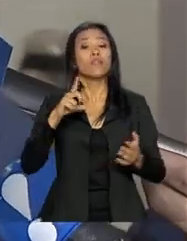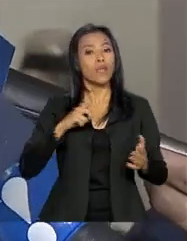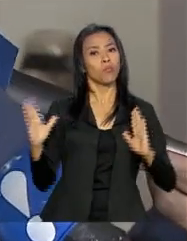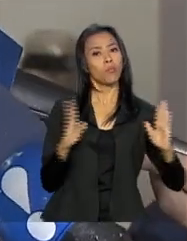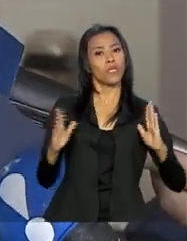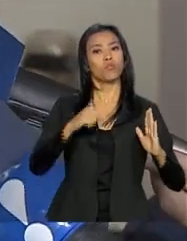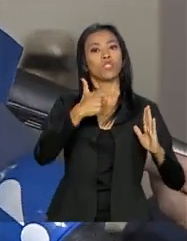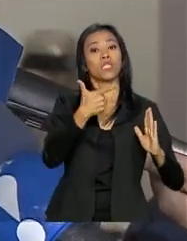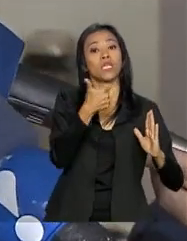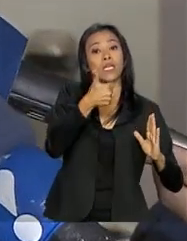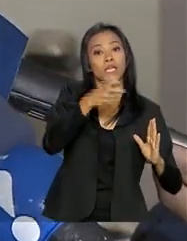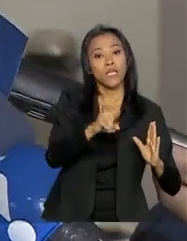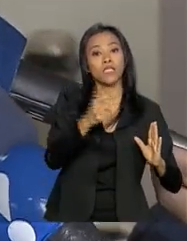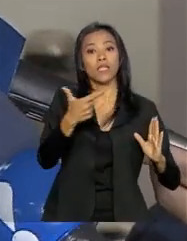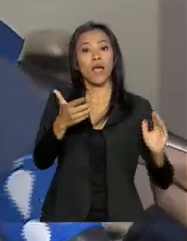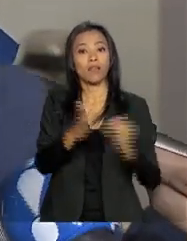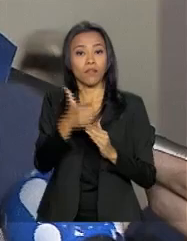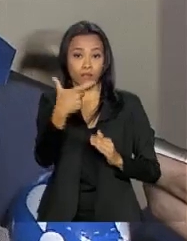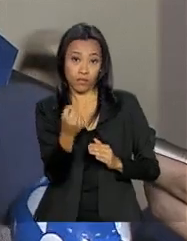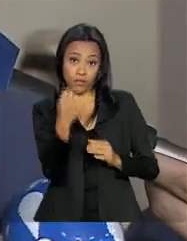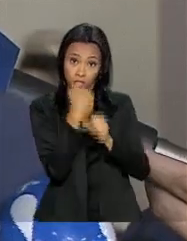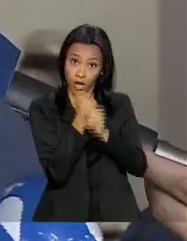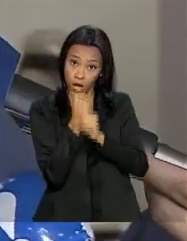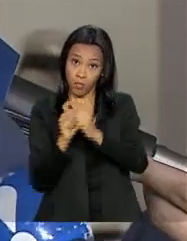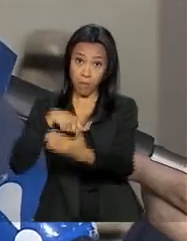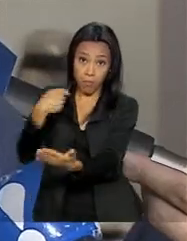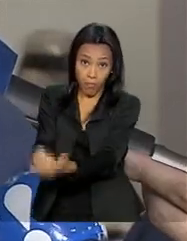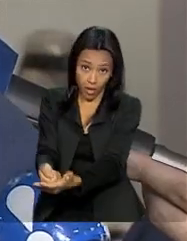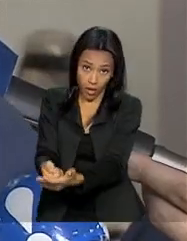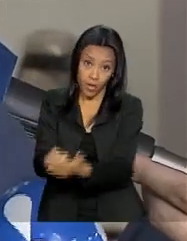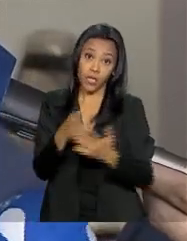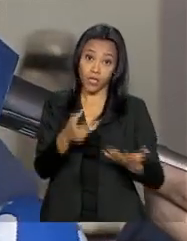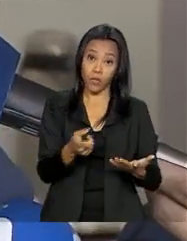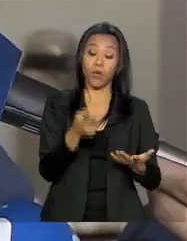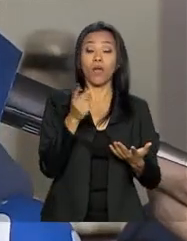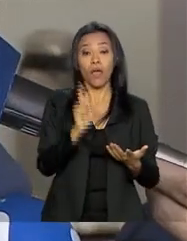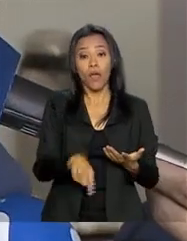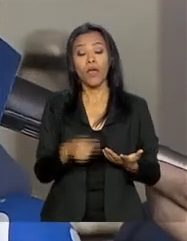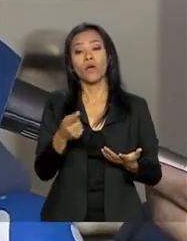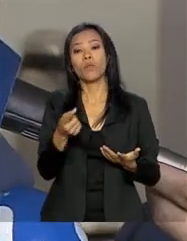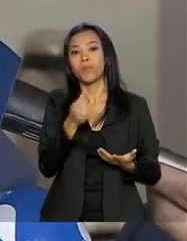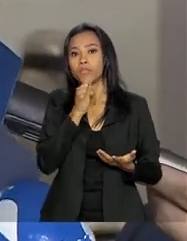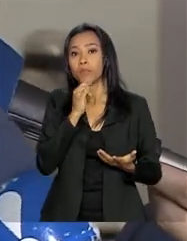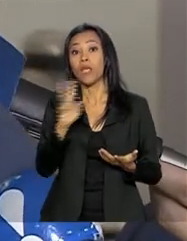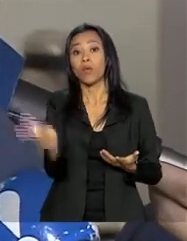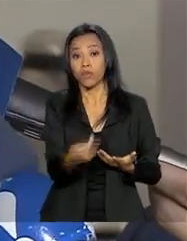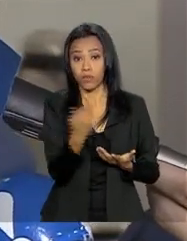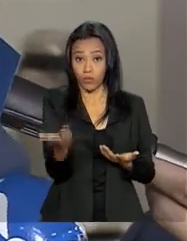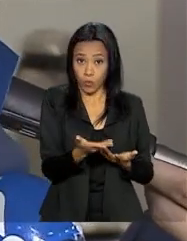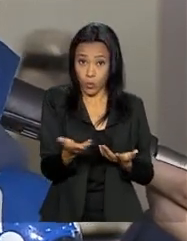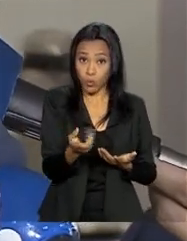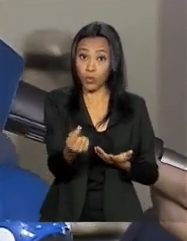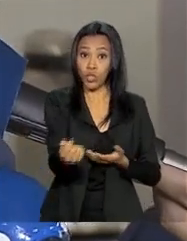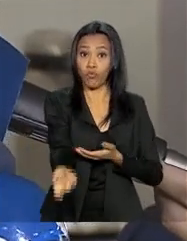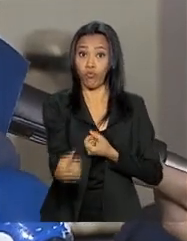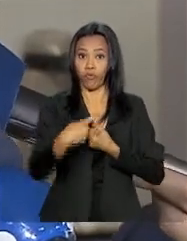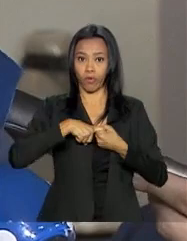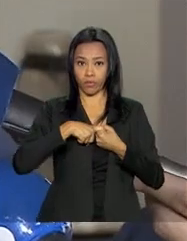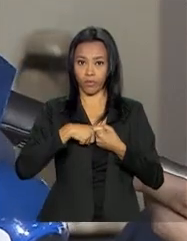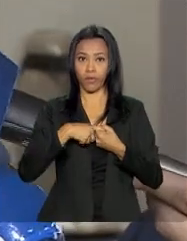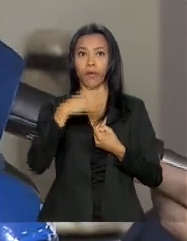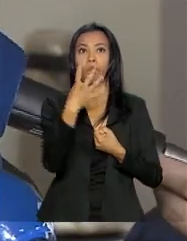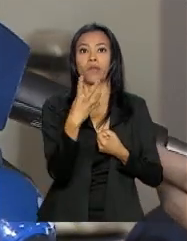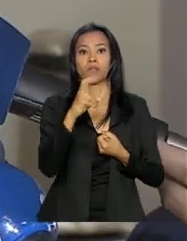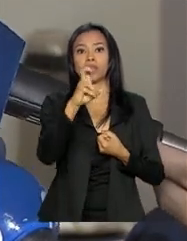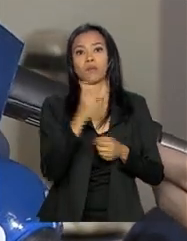pagar então em lugar de você está devolvendo o dinheiro que hoje está fazendo no sistema prisional e levando quatro a cinco anos